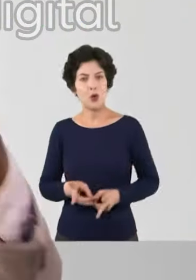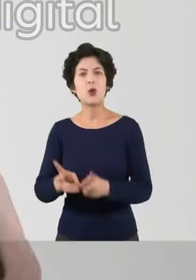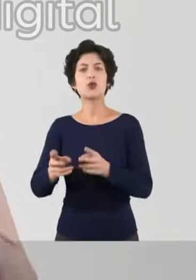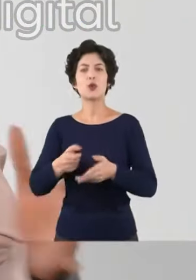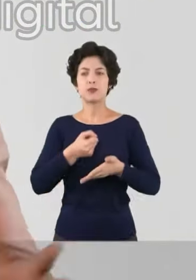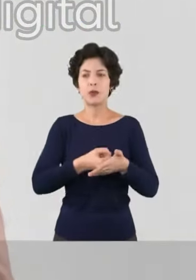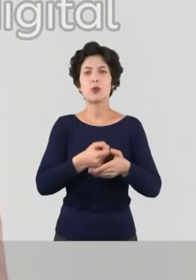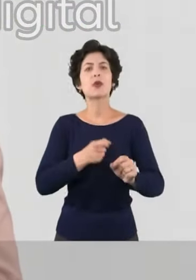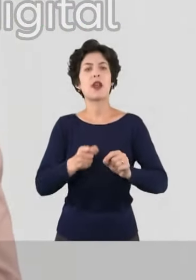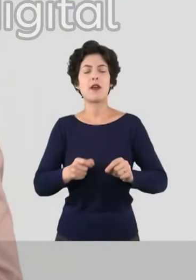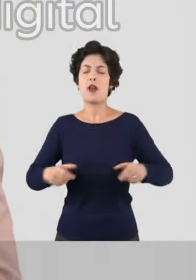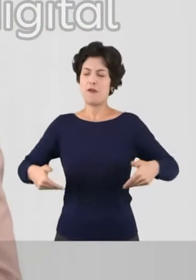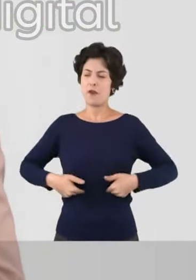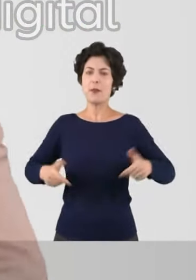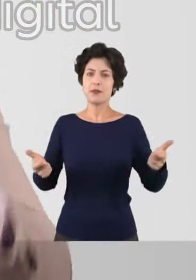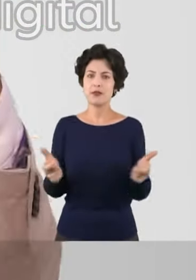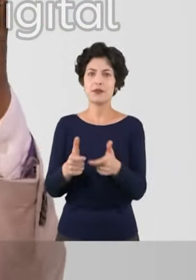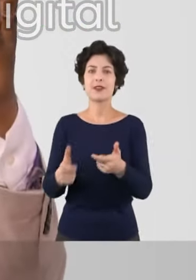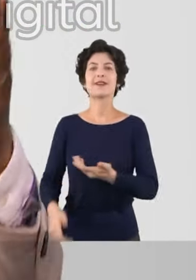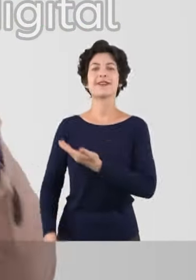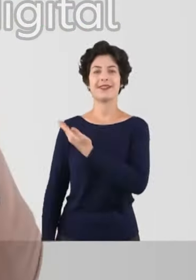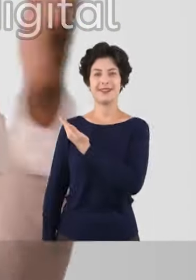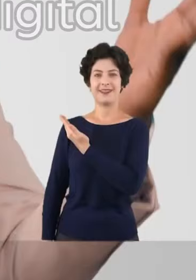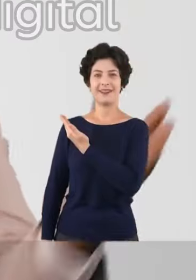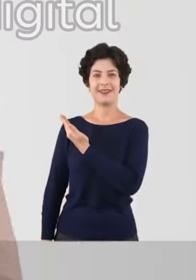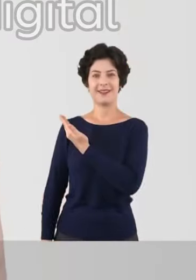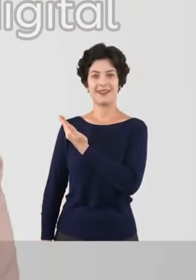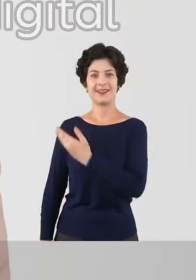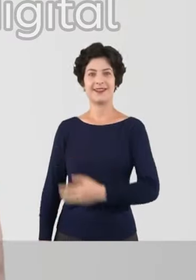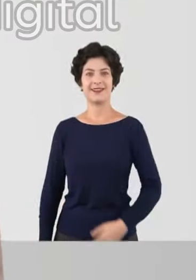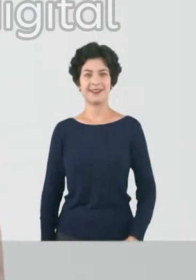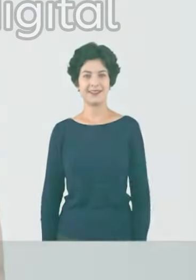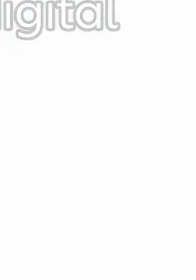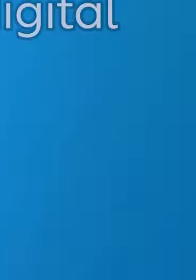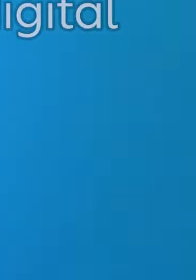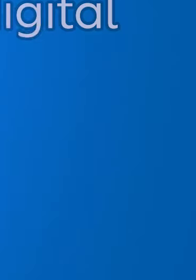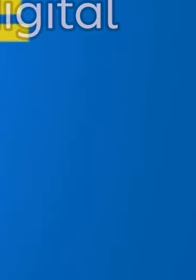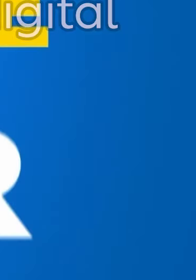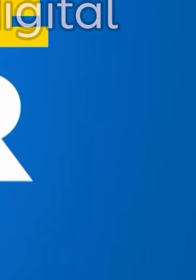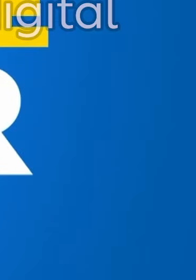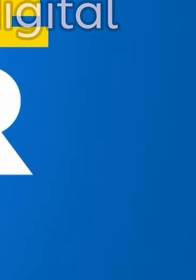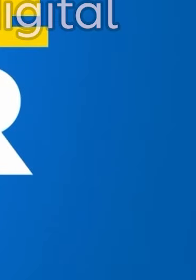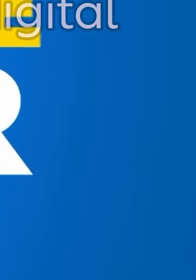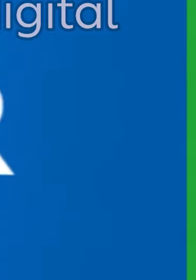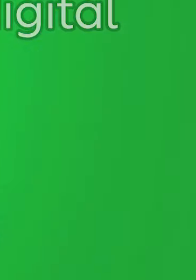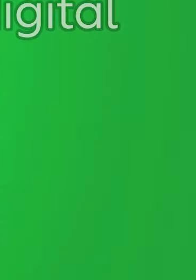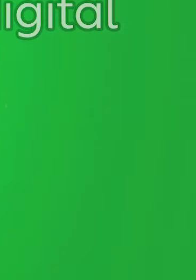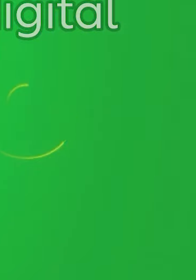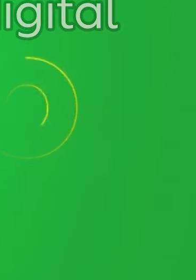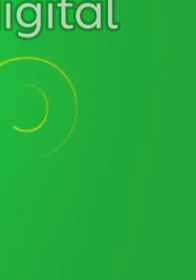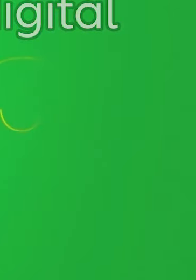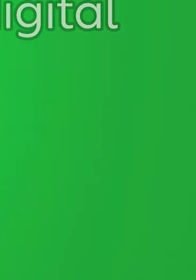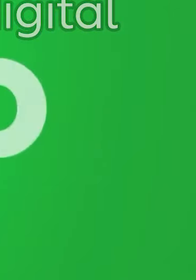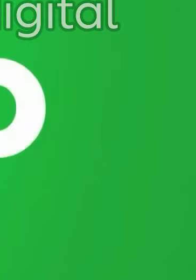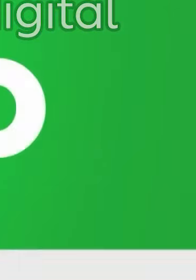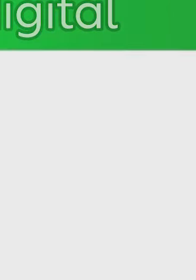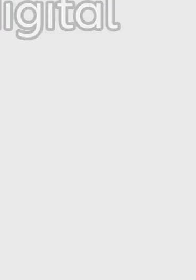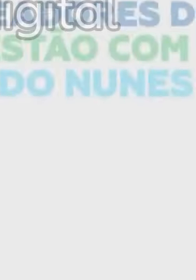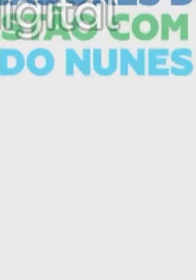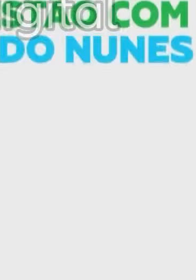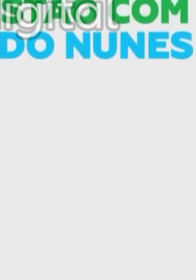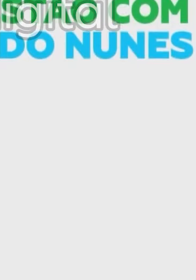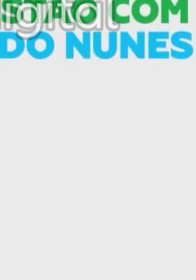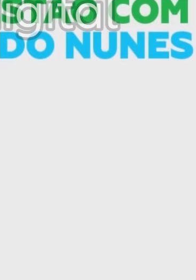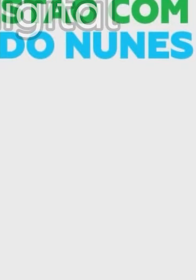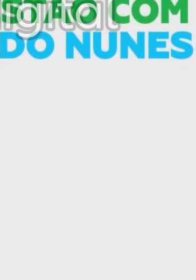continuar combatendo a fome na cidade de São Paulo. Boa Aventura, 15, 700. Isso não pode parar. Isso é caminho seguro.